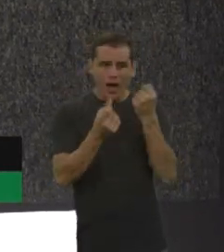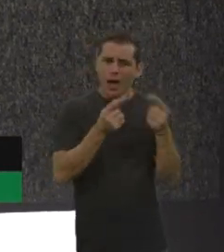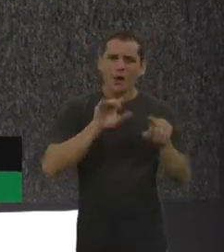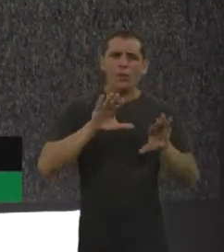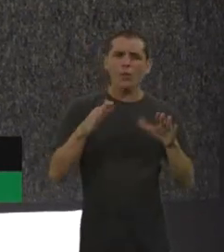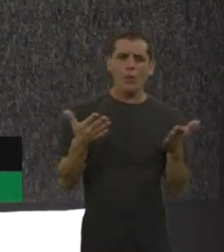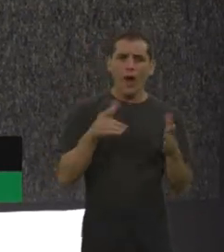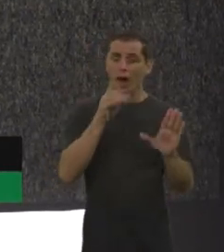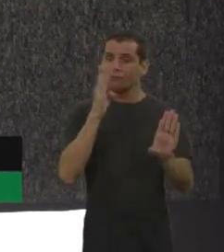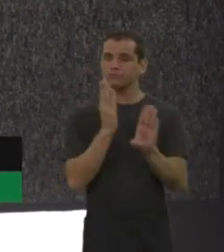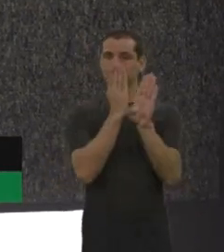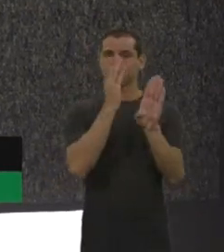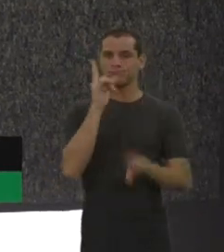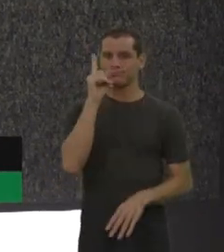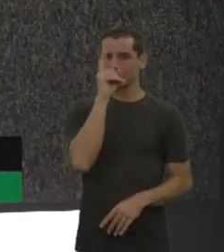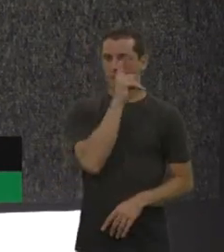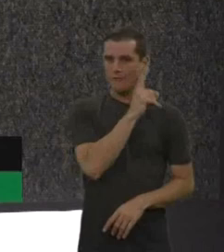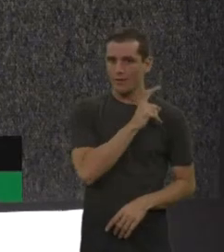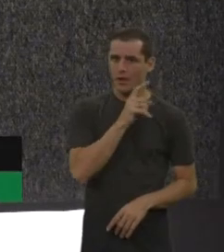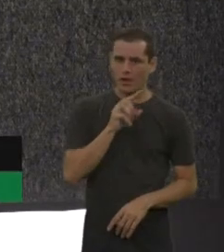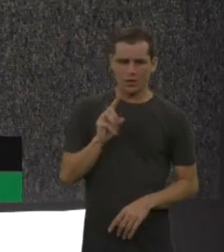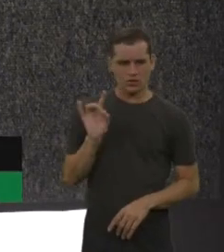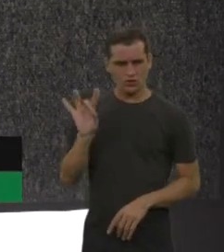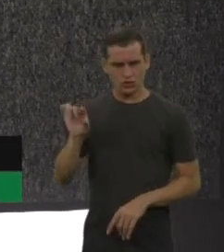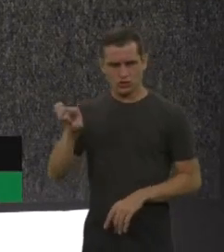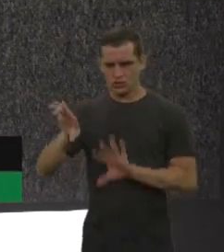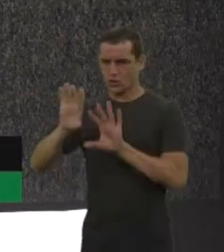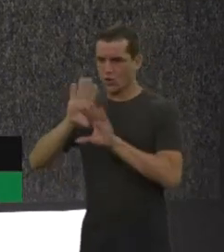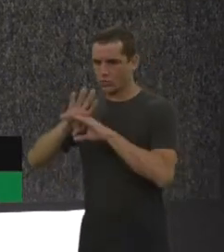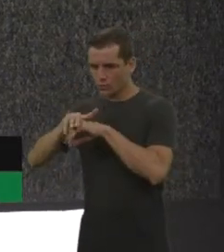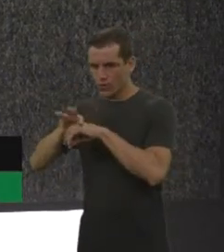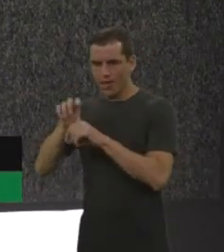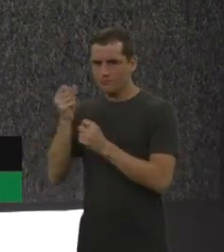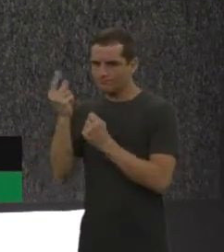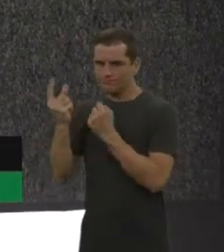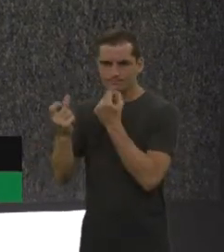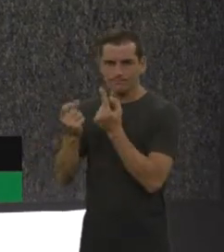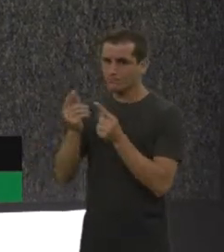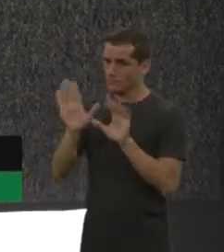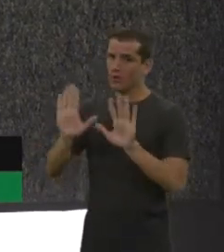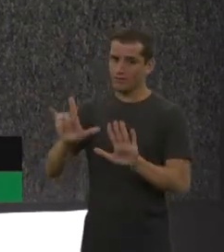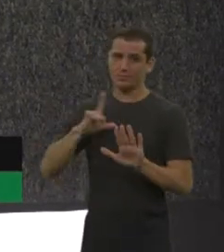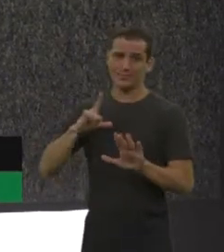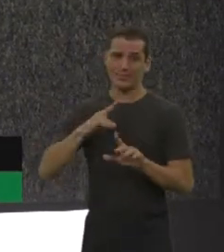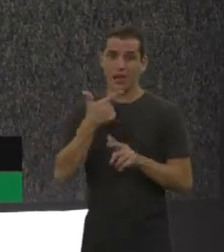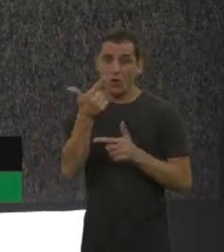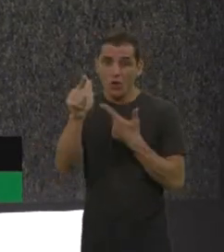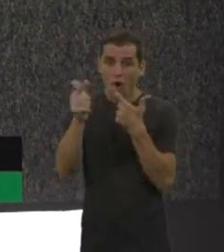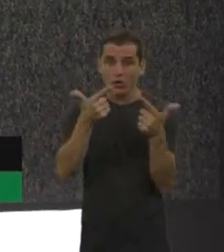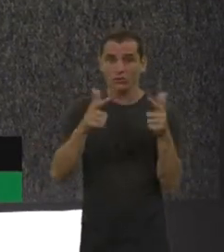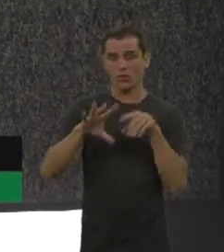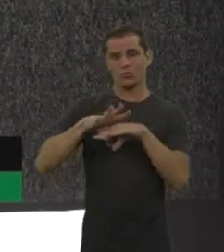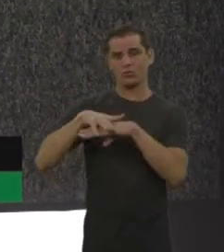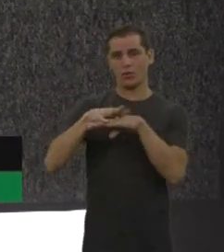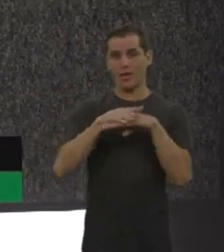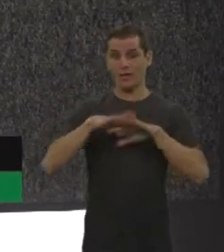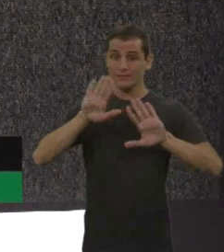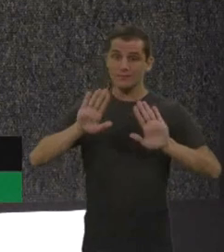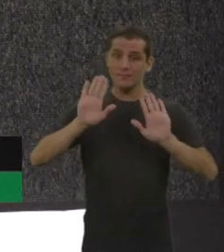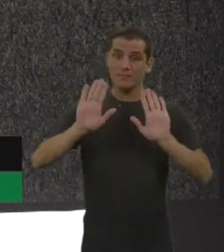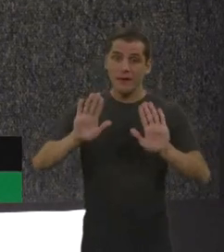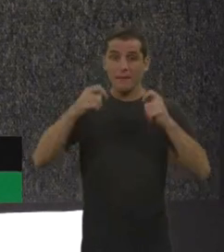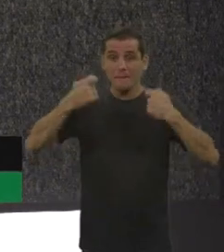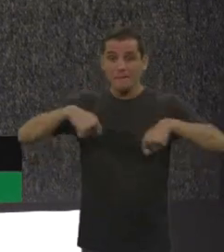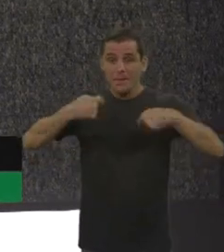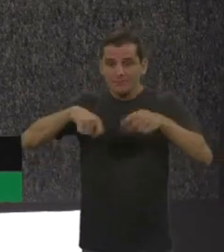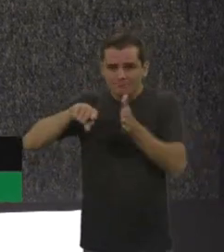doenças raras, mas para inúmeras outras doenças, né? Que nós precisamos de esclarecimentos e até um estudo